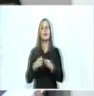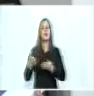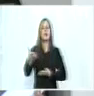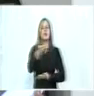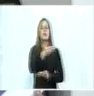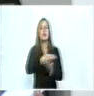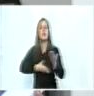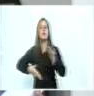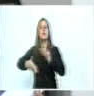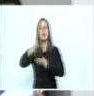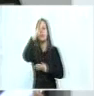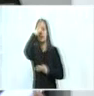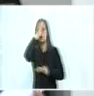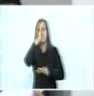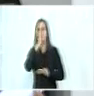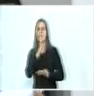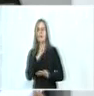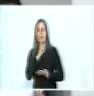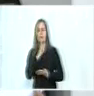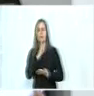transferência gratuita de bens número